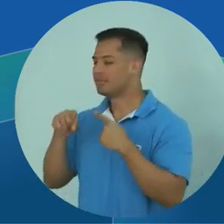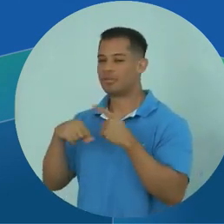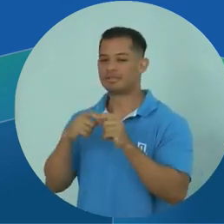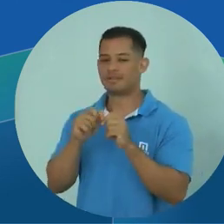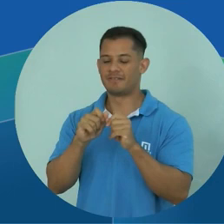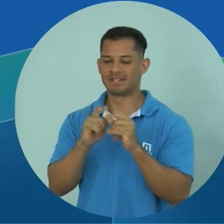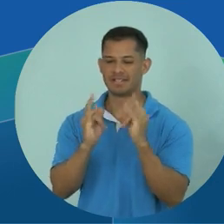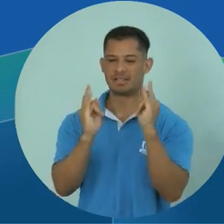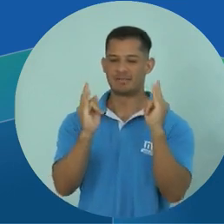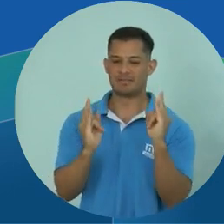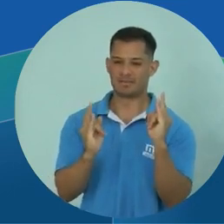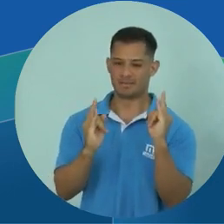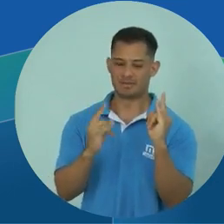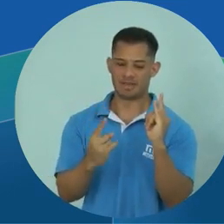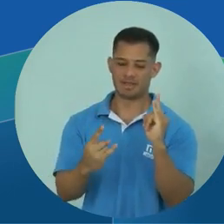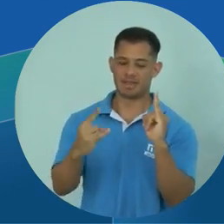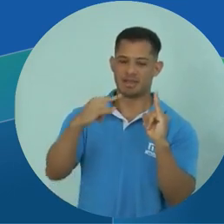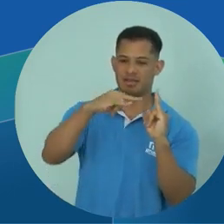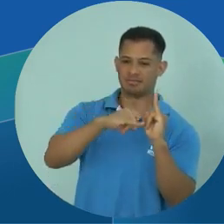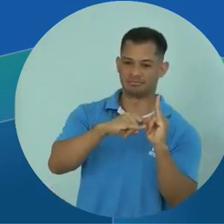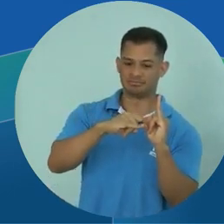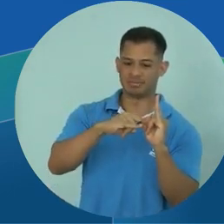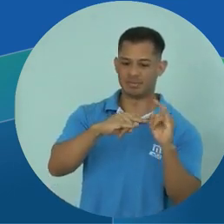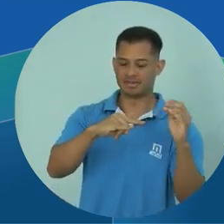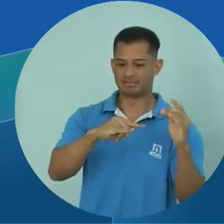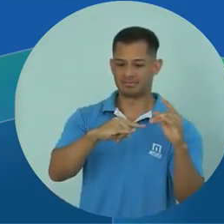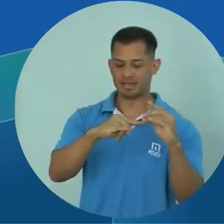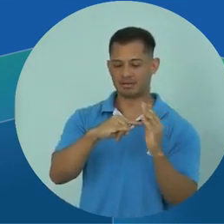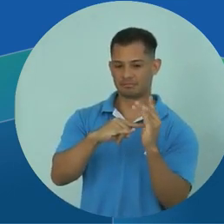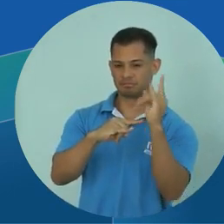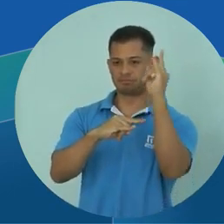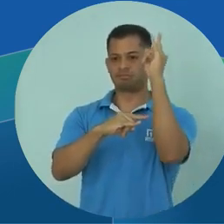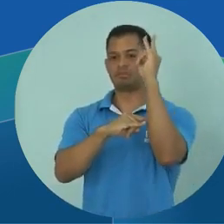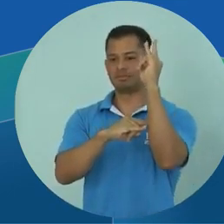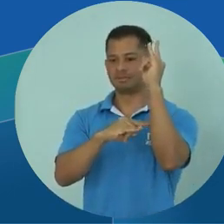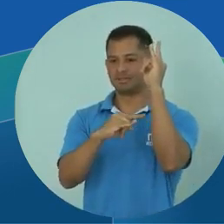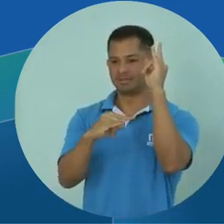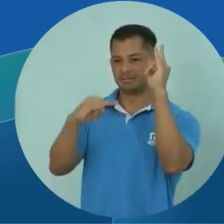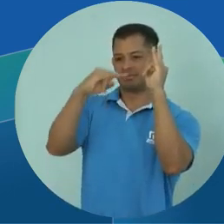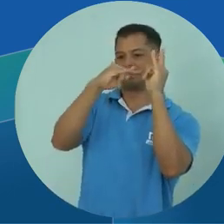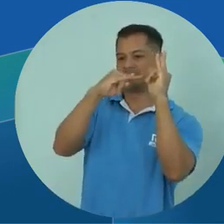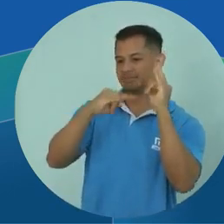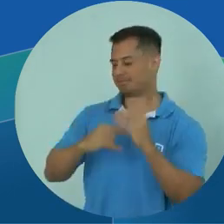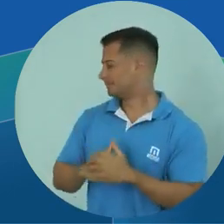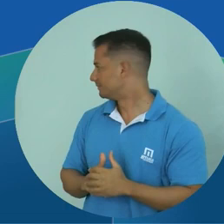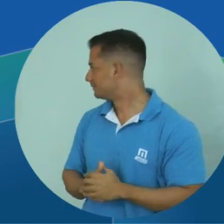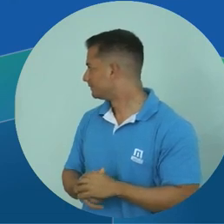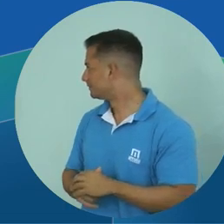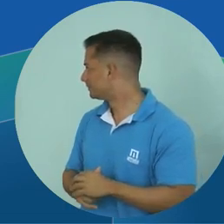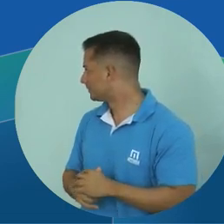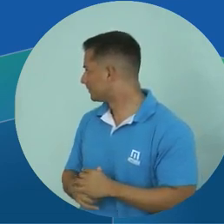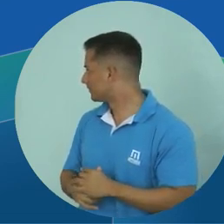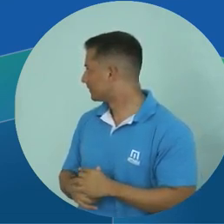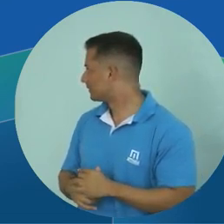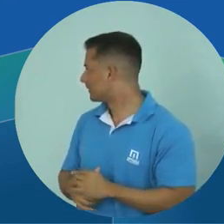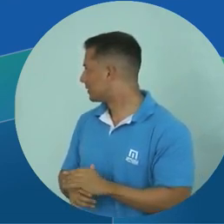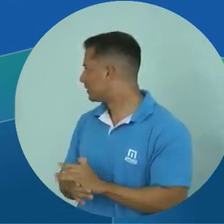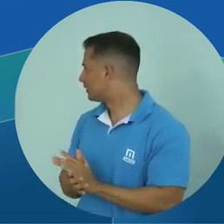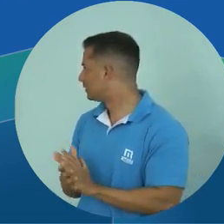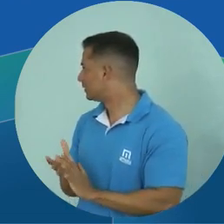subida, o andaime de acabamento. Está vendo? A gente aqui já tem um andaime de montagem.